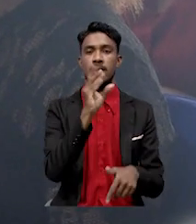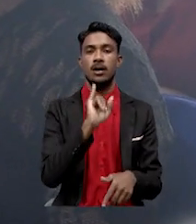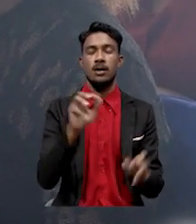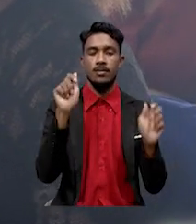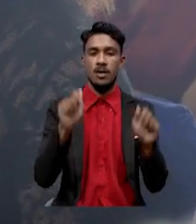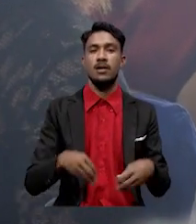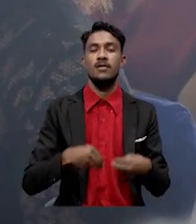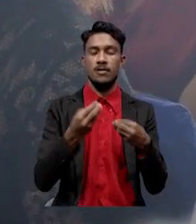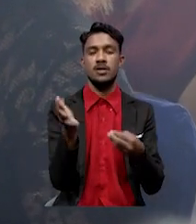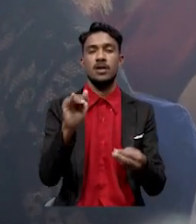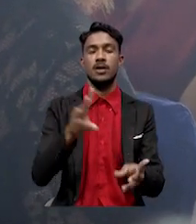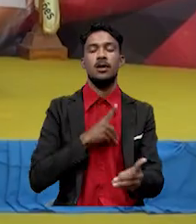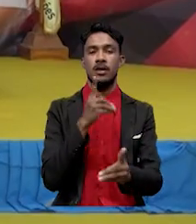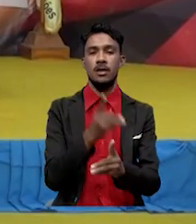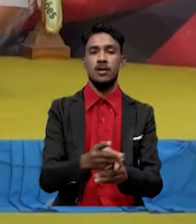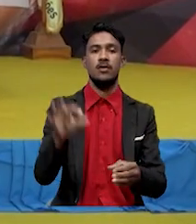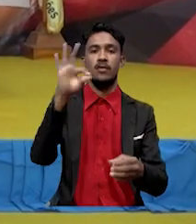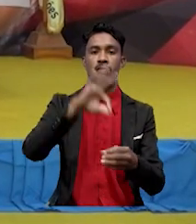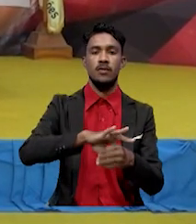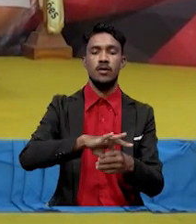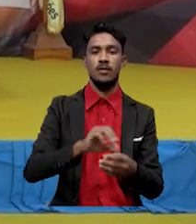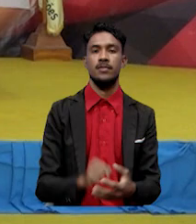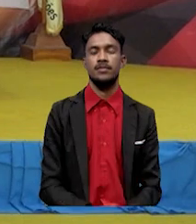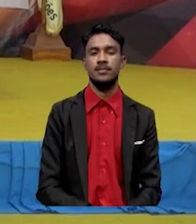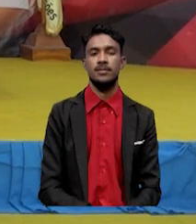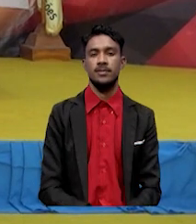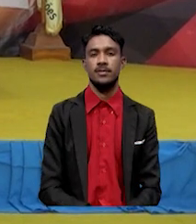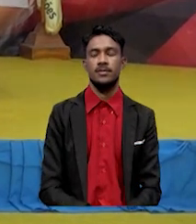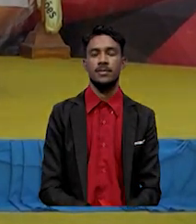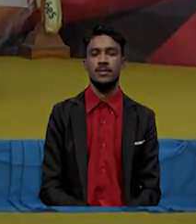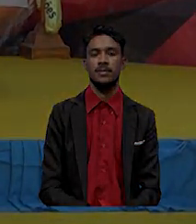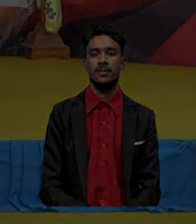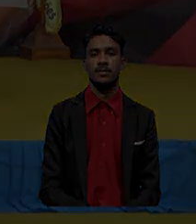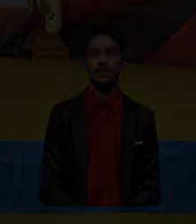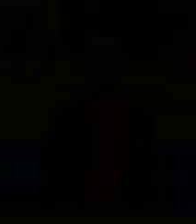fosirani direito voto. Laura da Cruz, Agustinho da Costa, GMN.